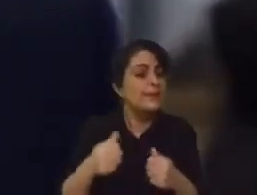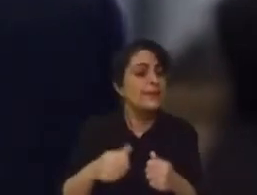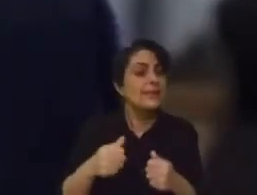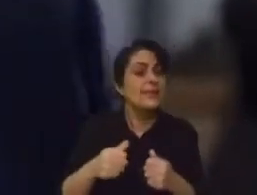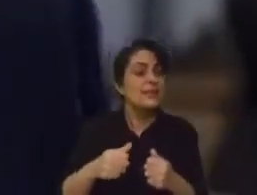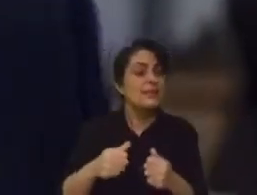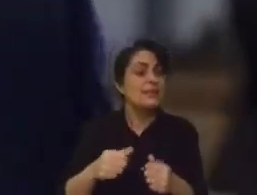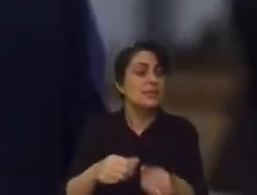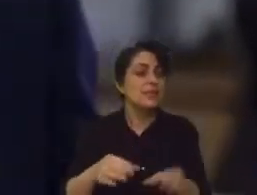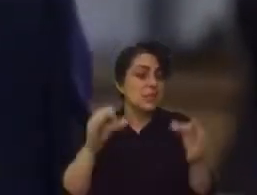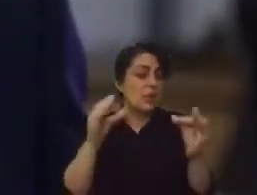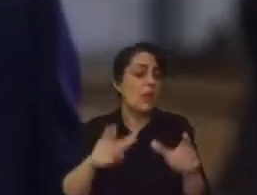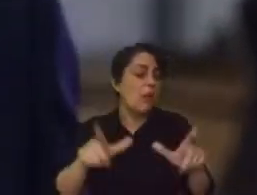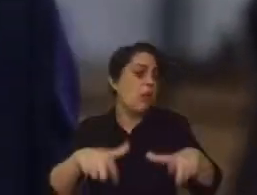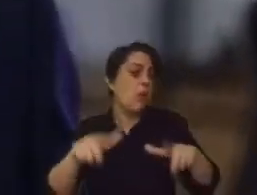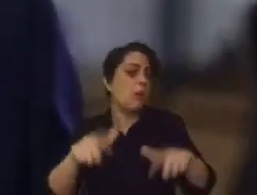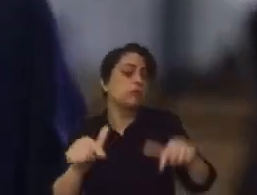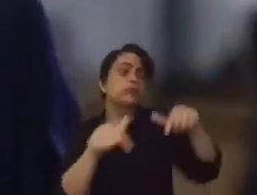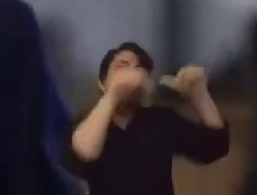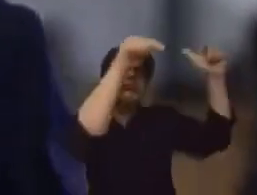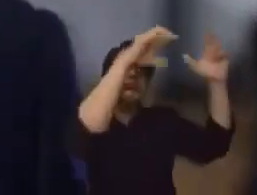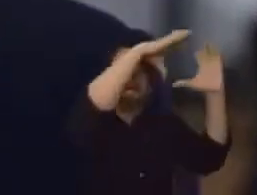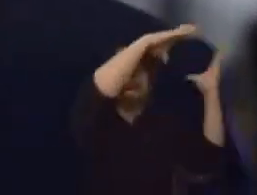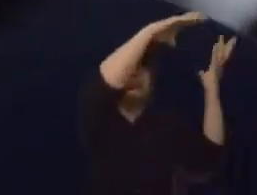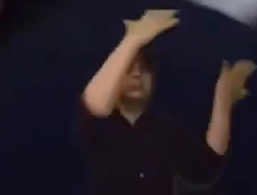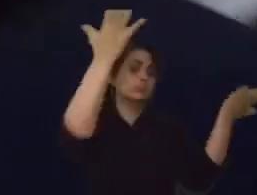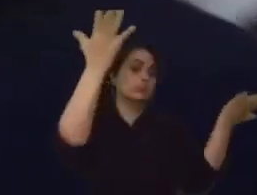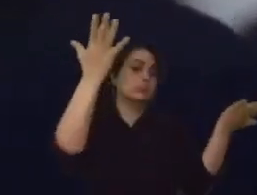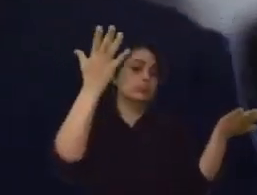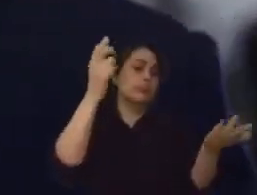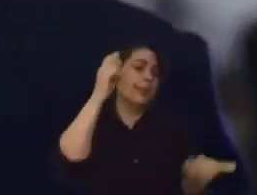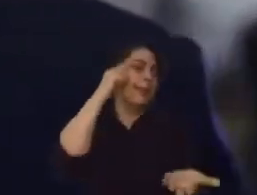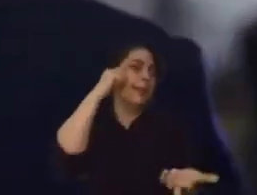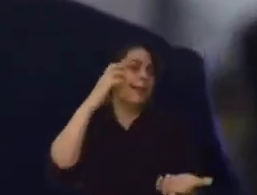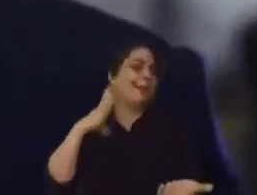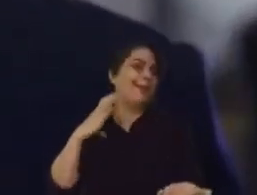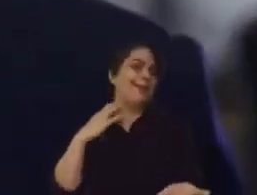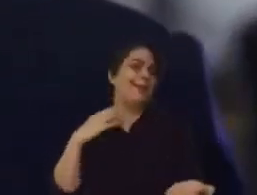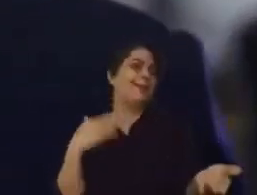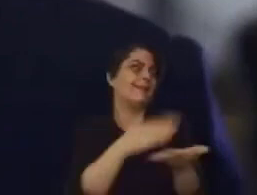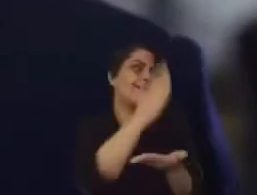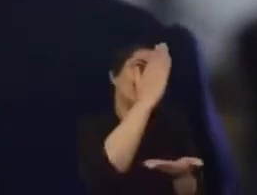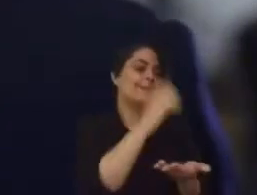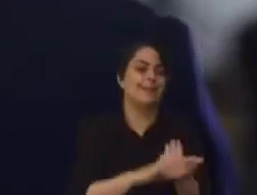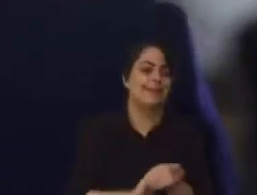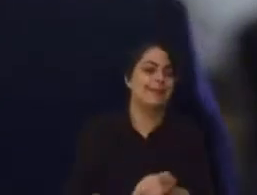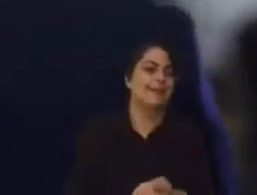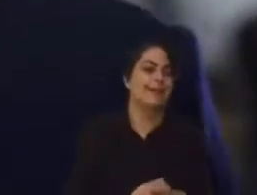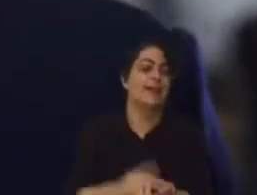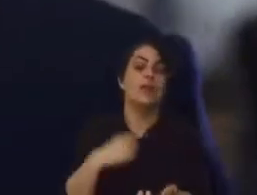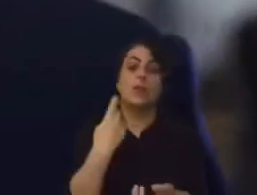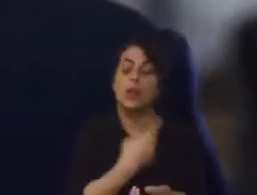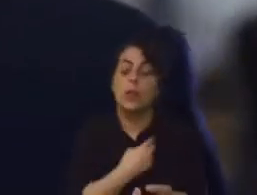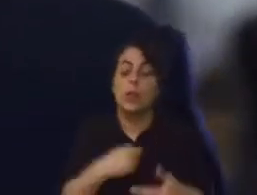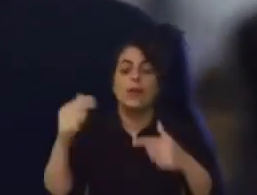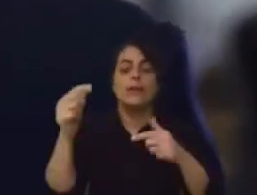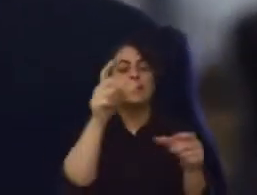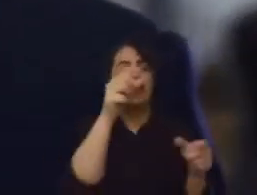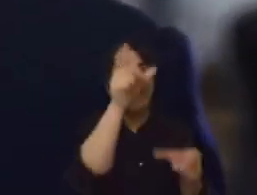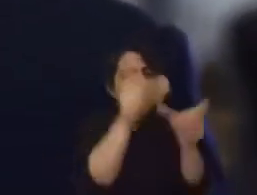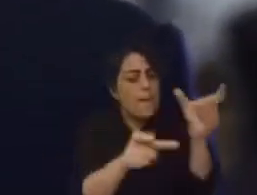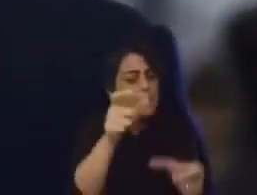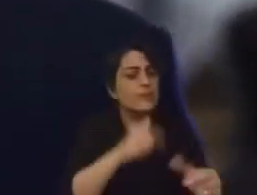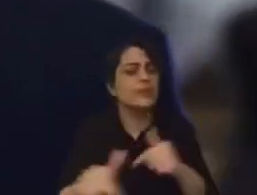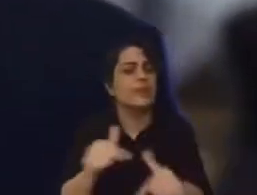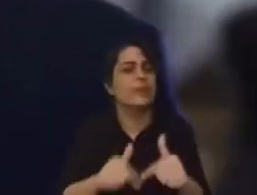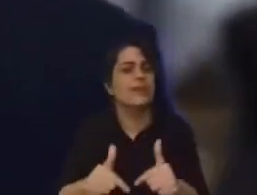ricos pensam que vão encontrar. Mas nós, trabalhadores, precisamos brigar para construir o nosso mundo aqui.